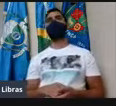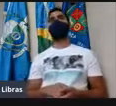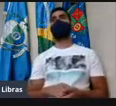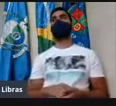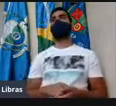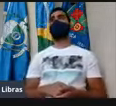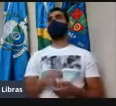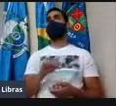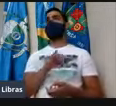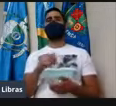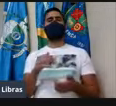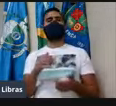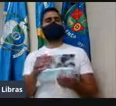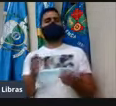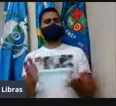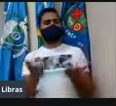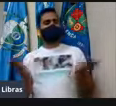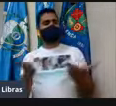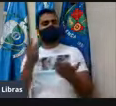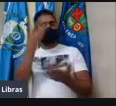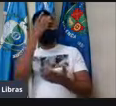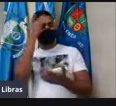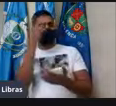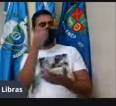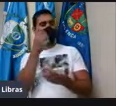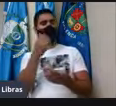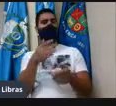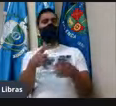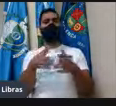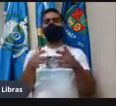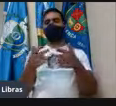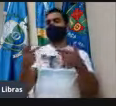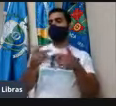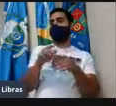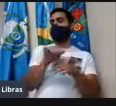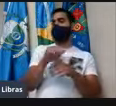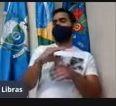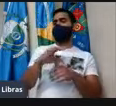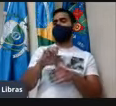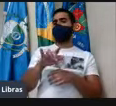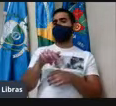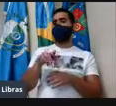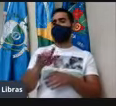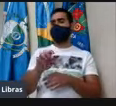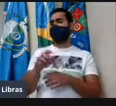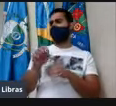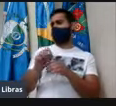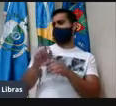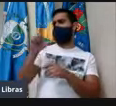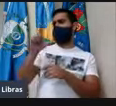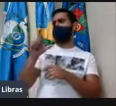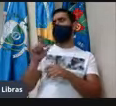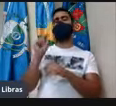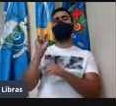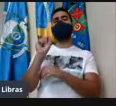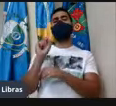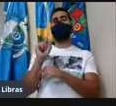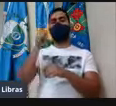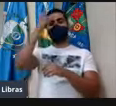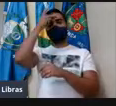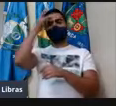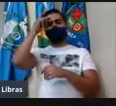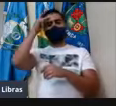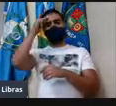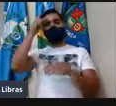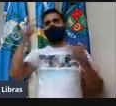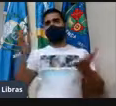incentiva a poupança. Os investimentos, com uma Selic muito alta, ela é propícia para os